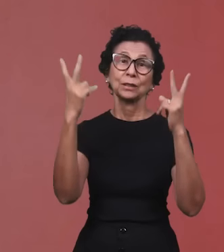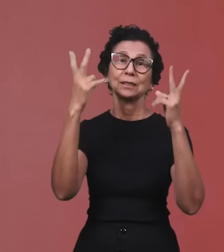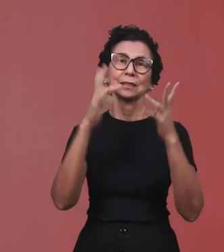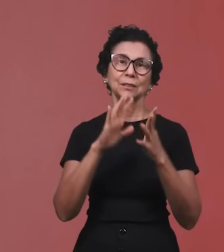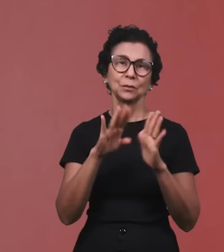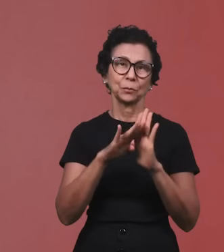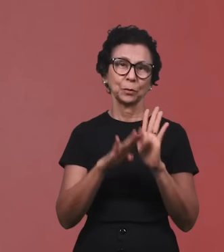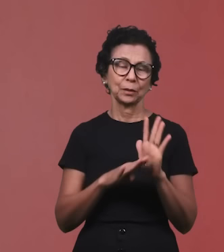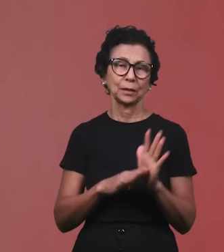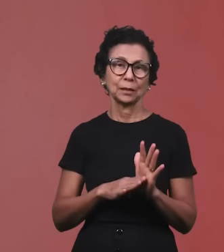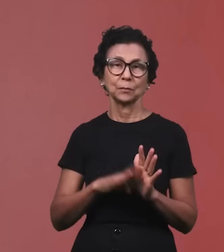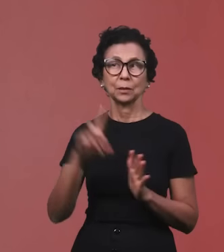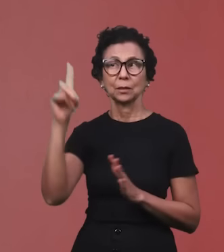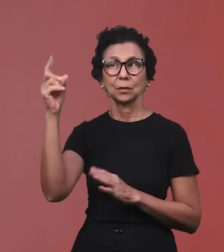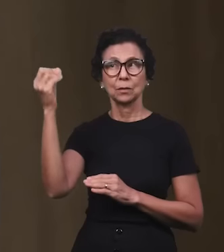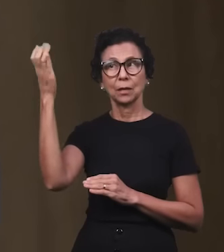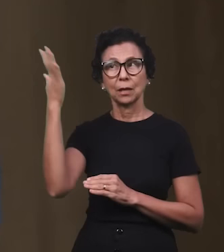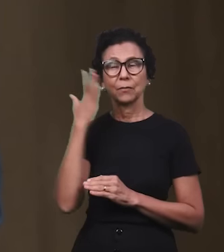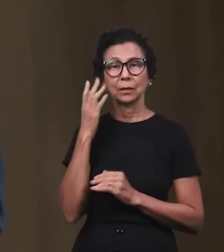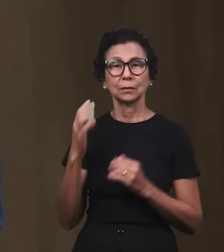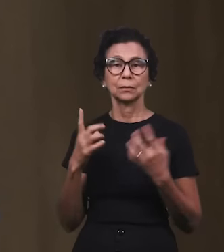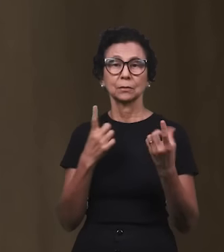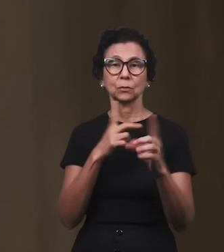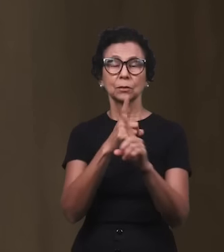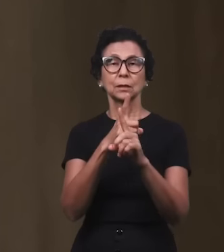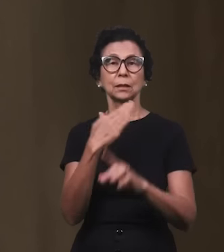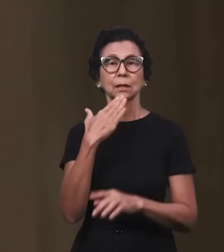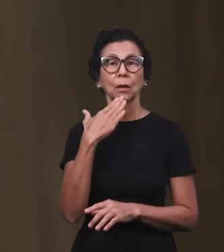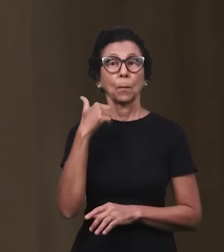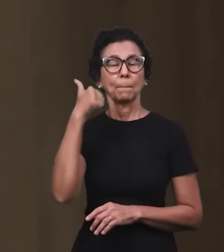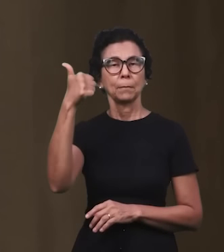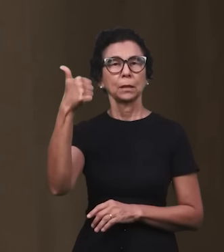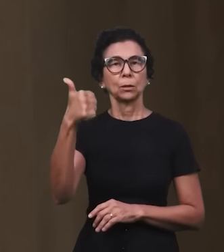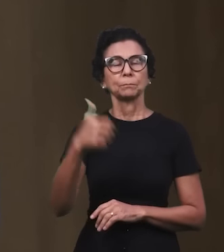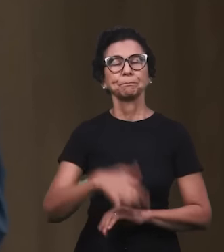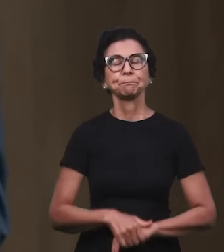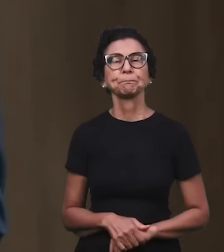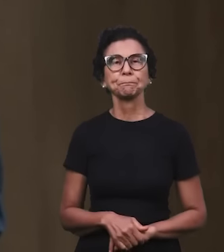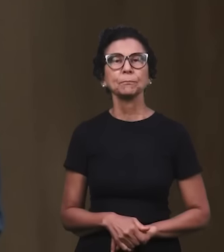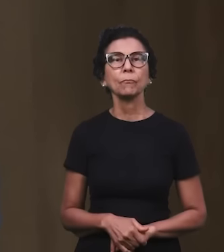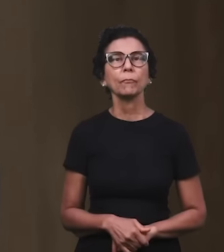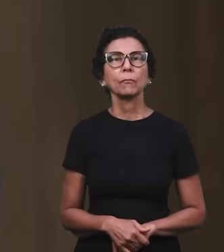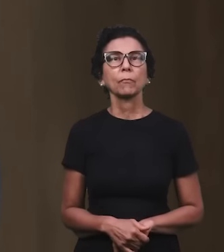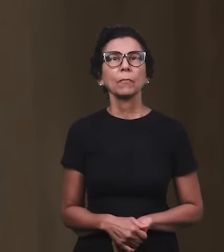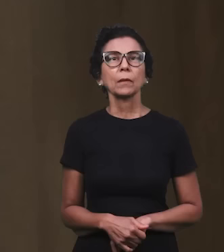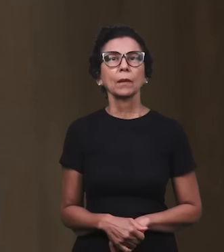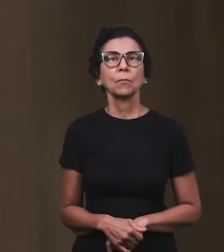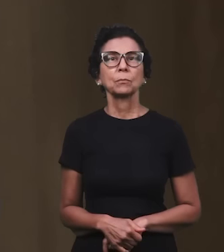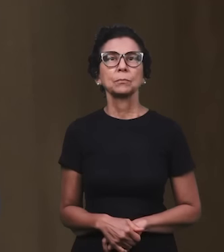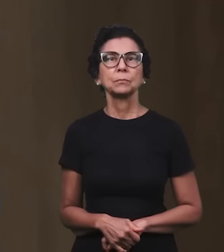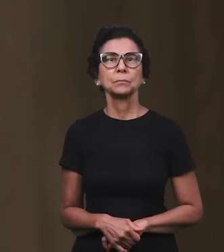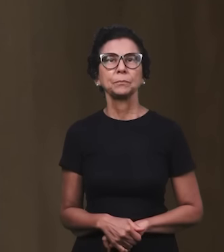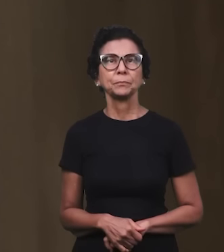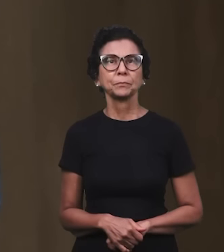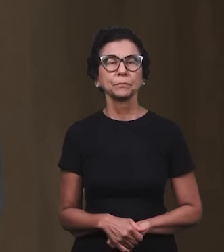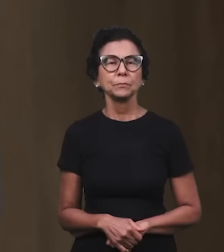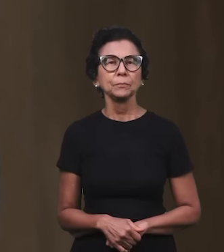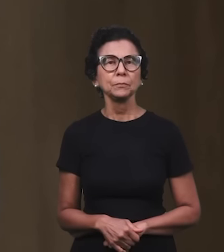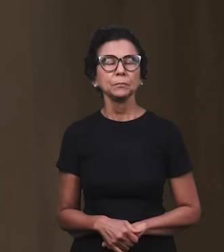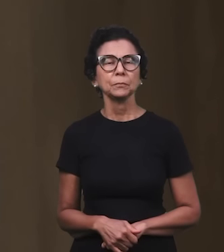melhor, que é a doutrina. Meus irmãos, olha, o pastor Alexandre, nós vamos